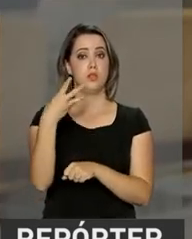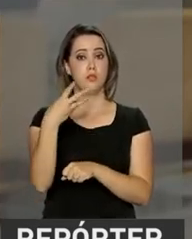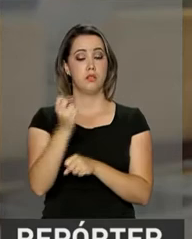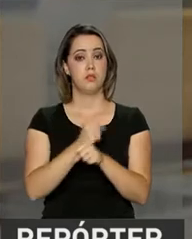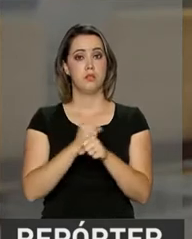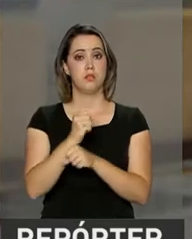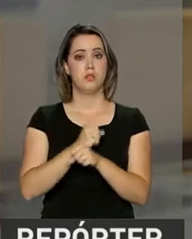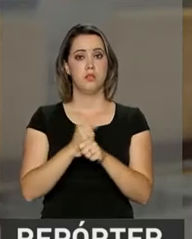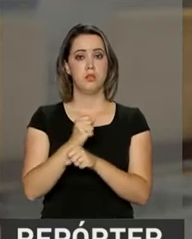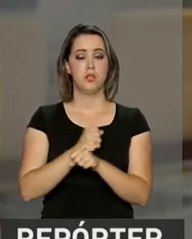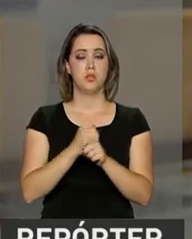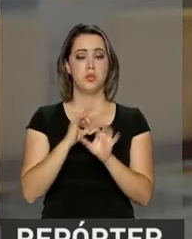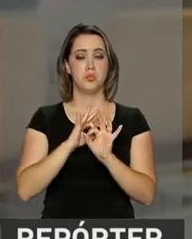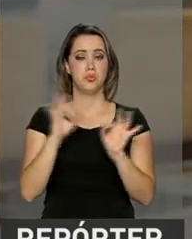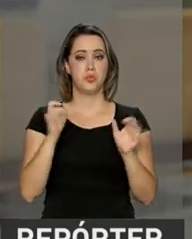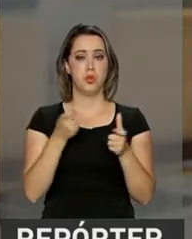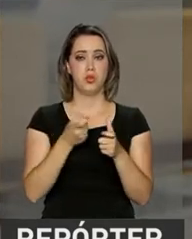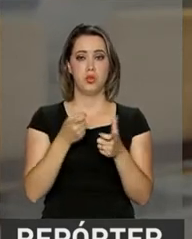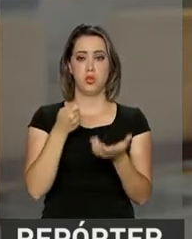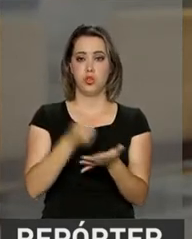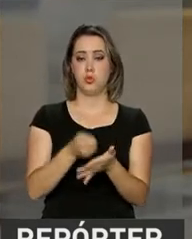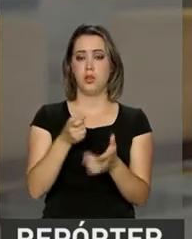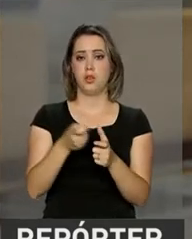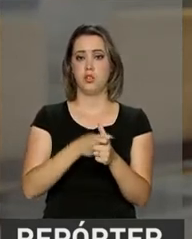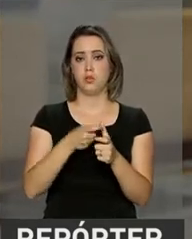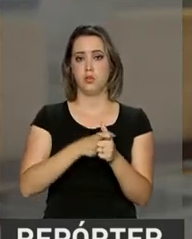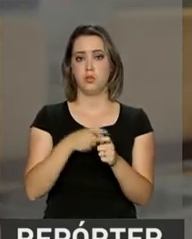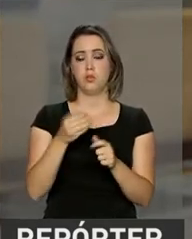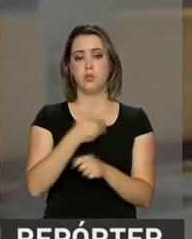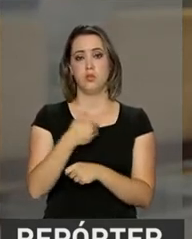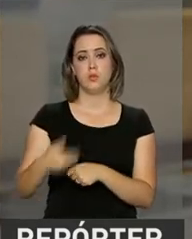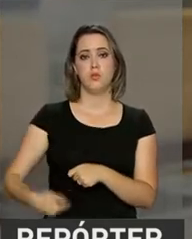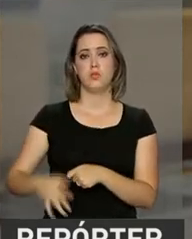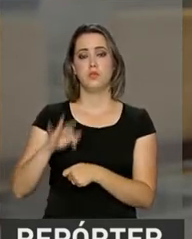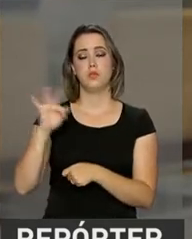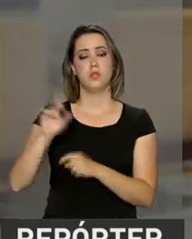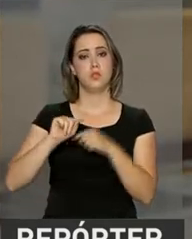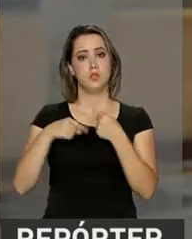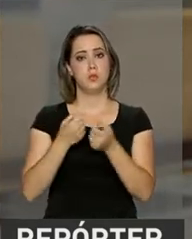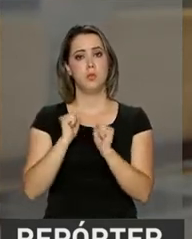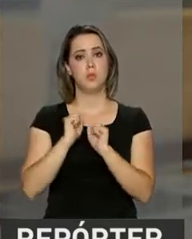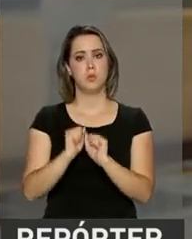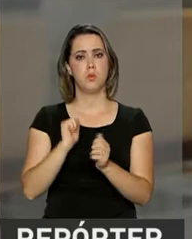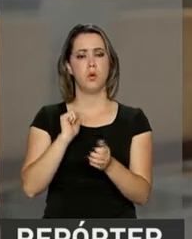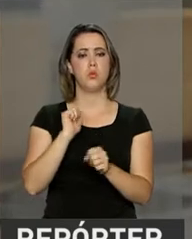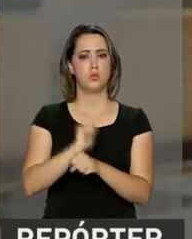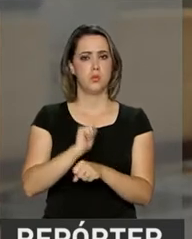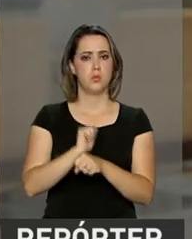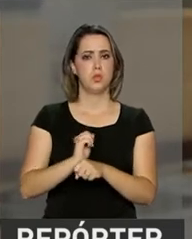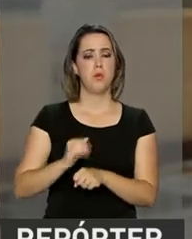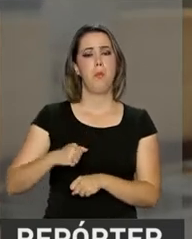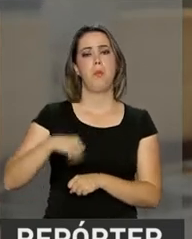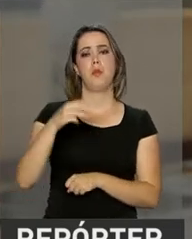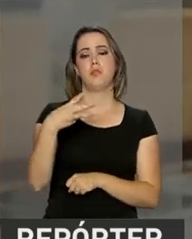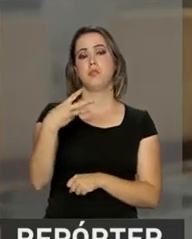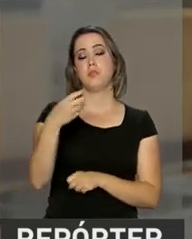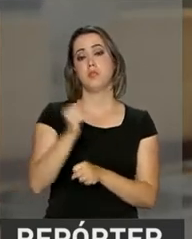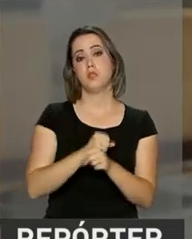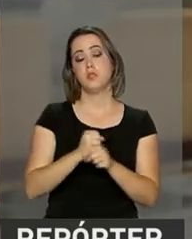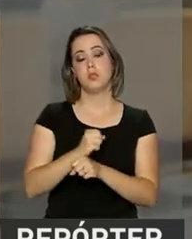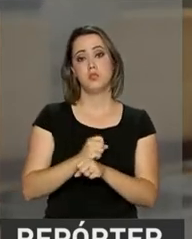sem pagar a dívida junto à União, período que pode ser prorrogado por outros 3 anos. Mas